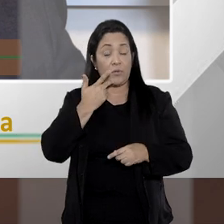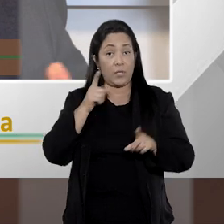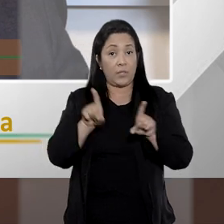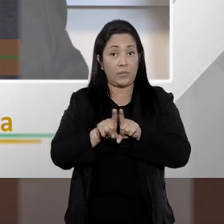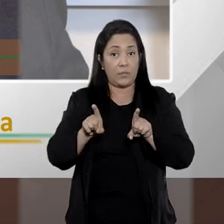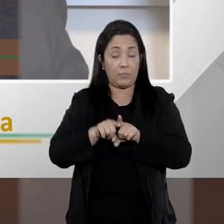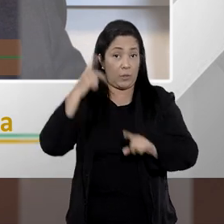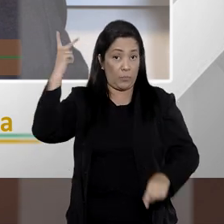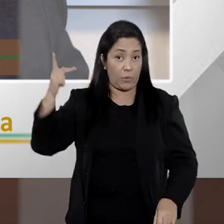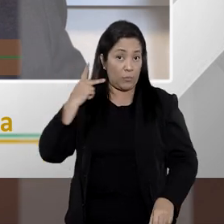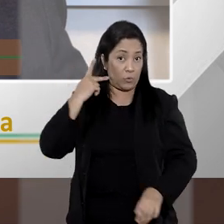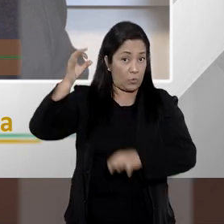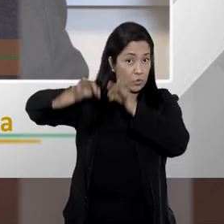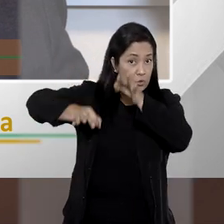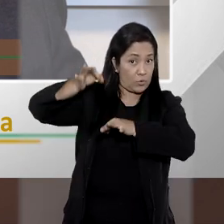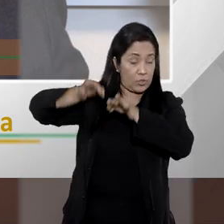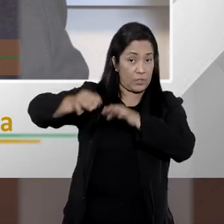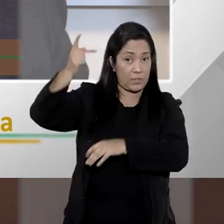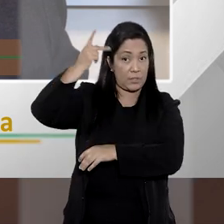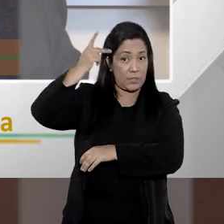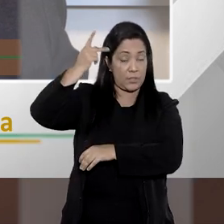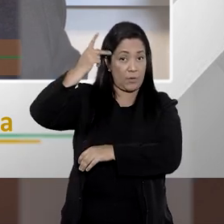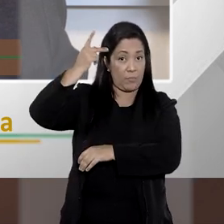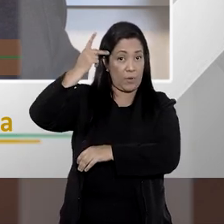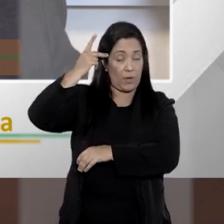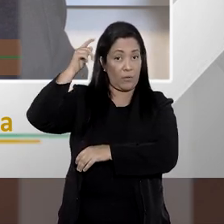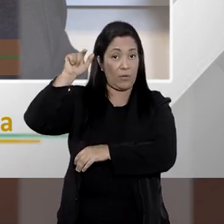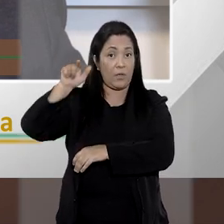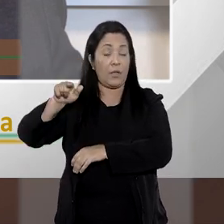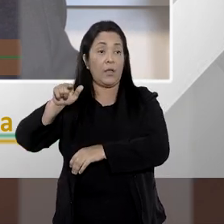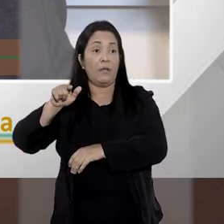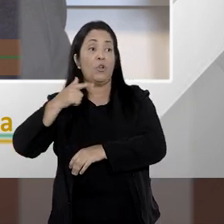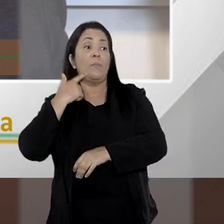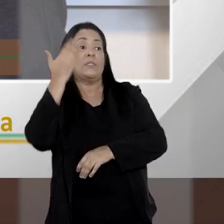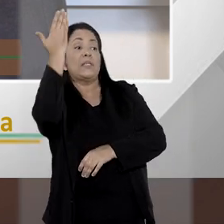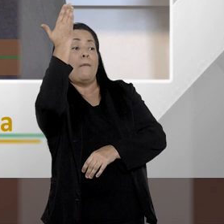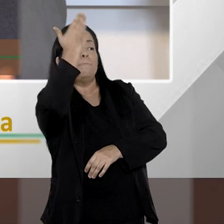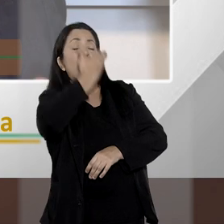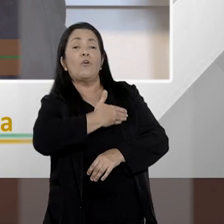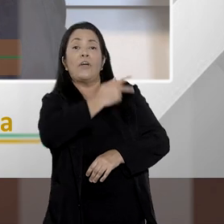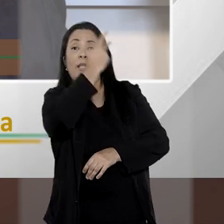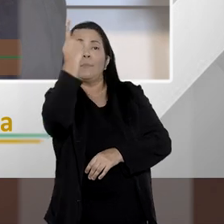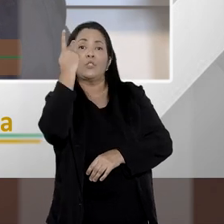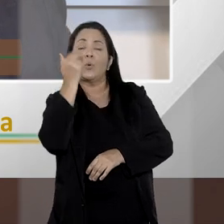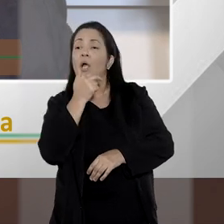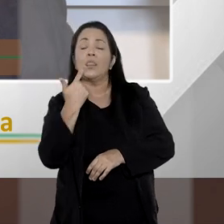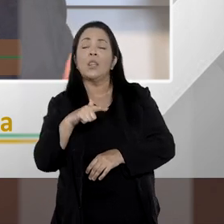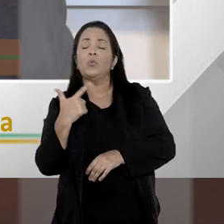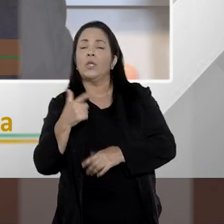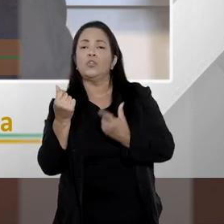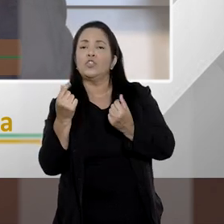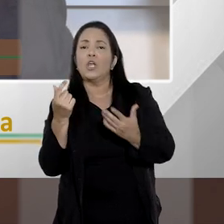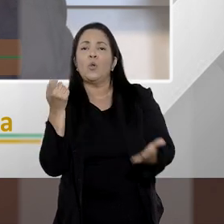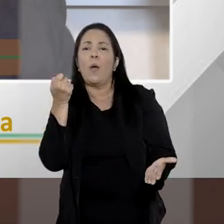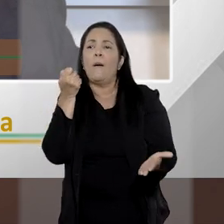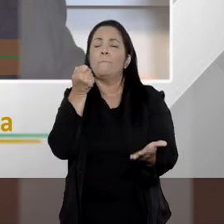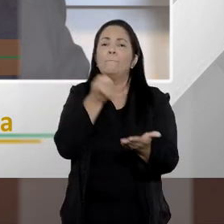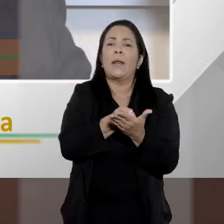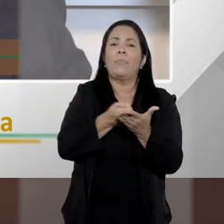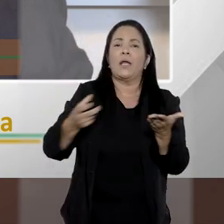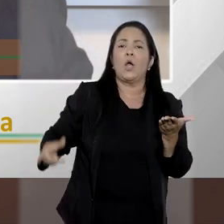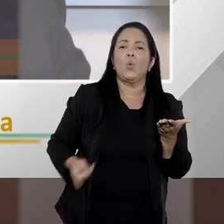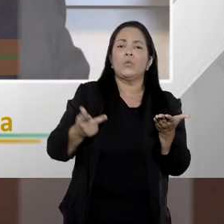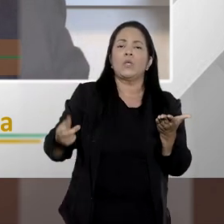um promotor de justiça do Estado de São Paulo de que a prova da hipossuficiência financeira, ou seja, da falta de condições financeiras para